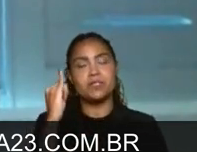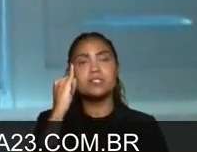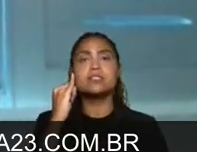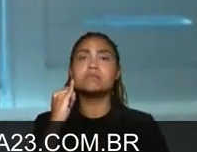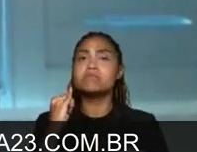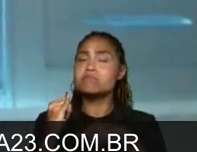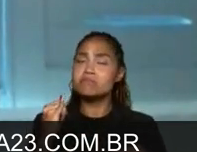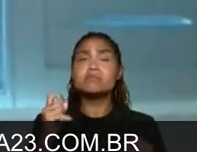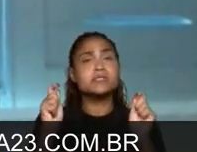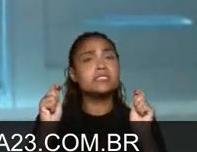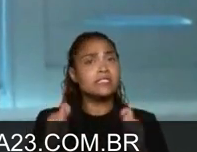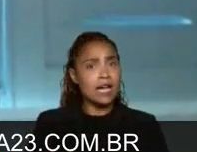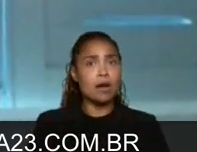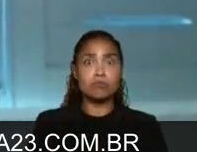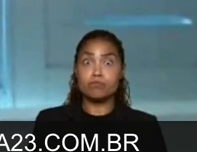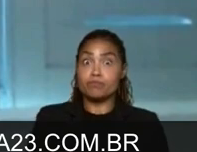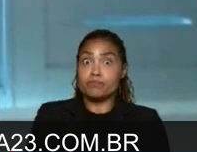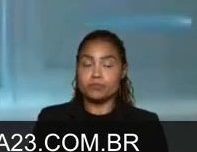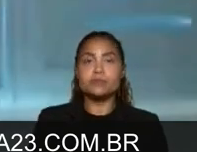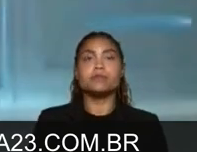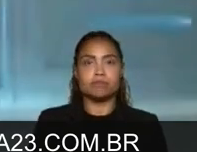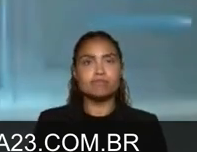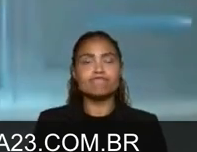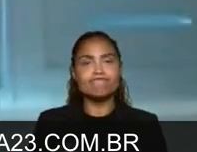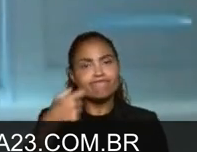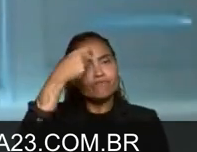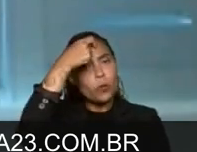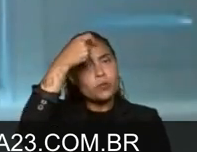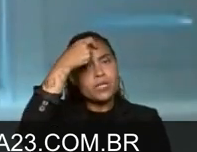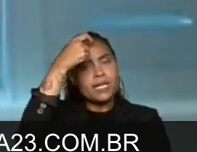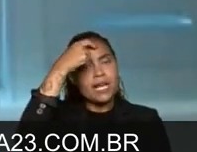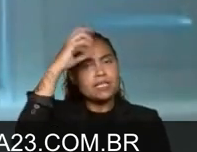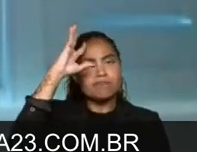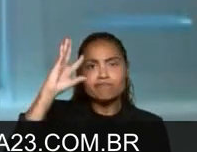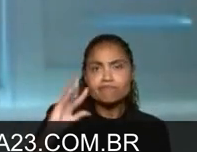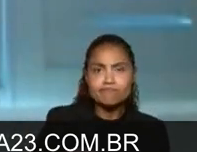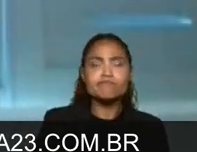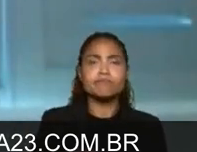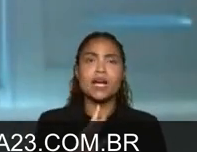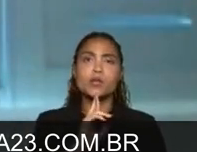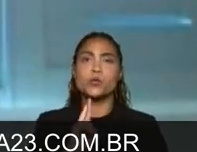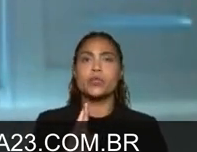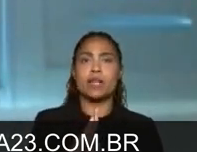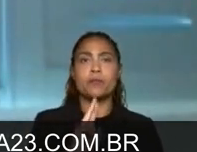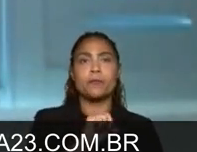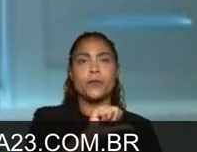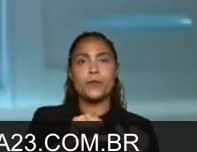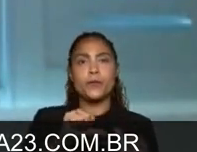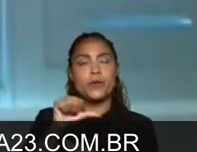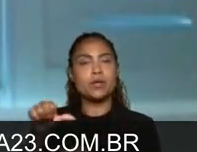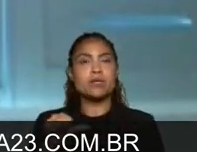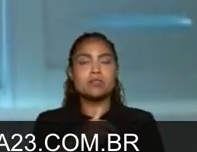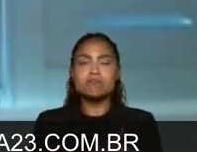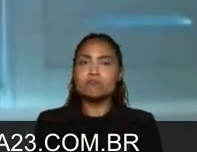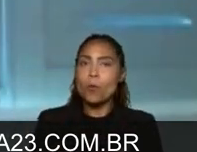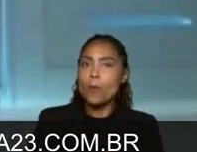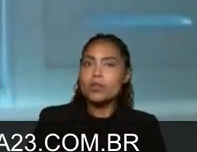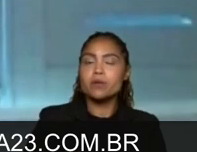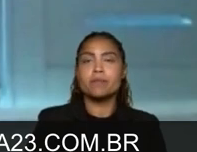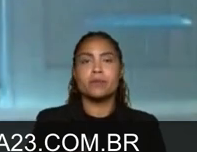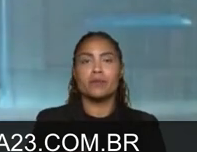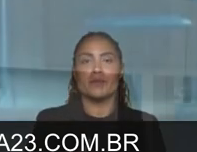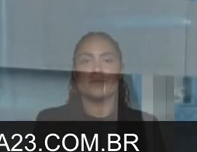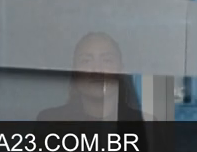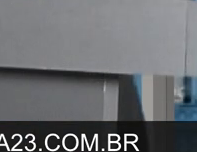gente possa, de fato, intervir, né, e conseguir algum resultado na mudança dos comportamentos enquanto